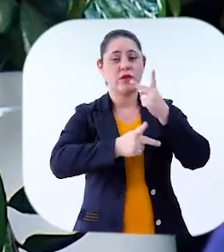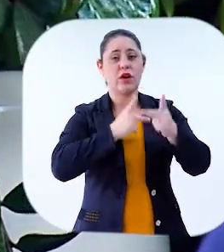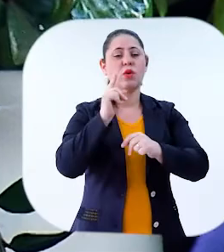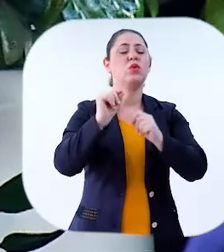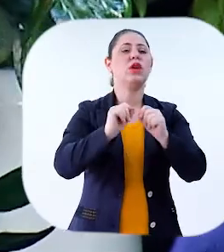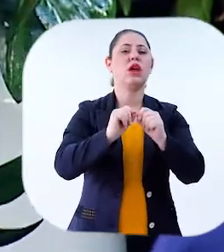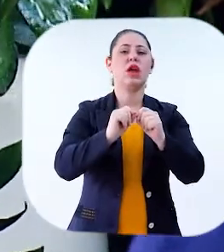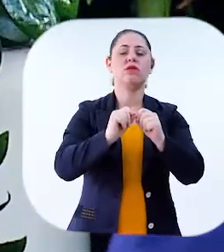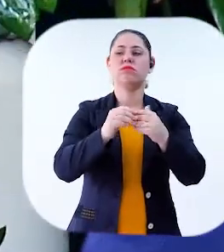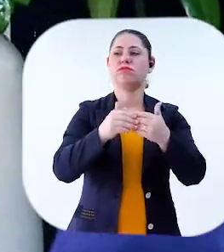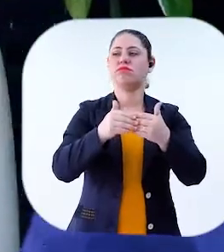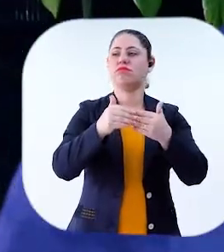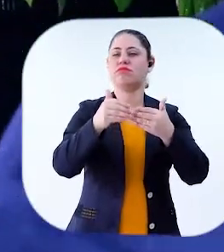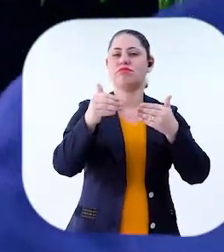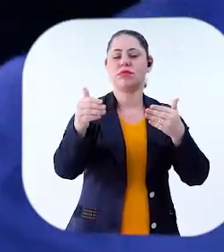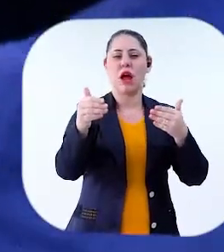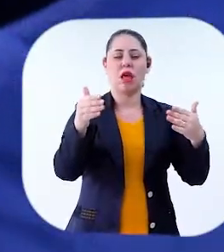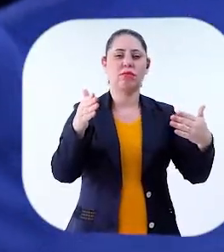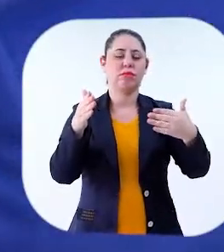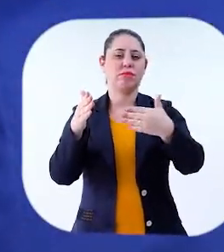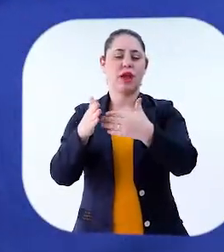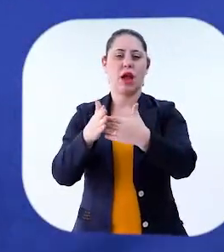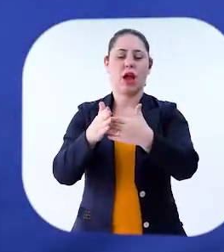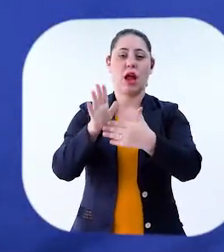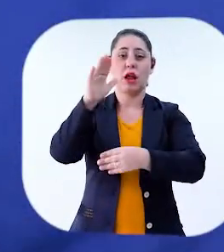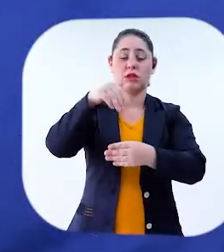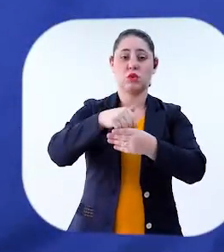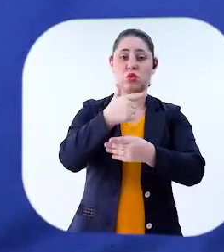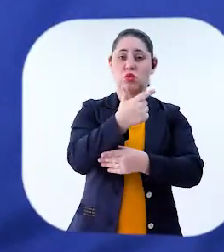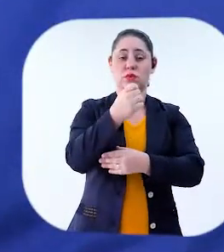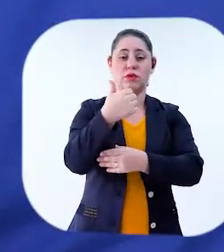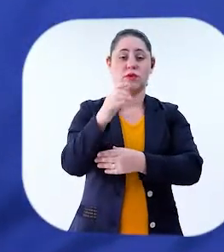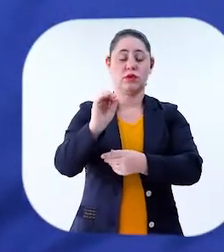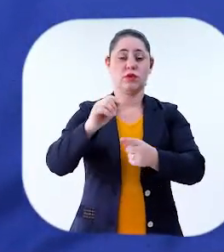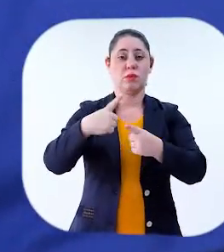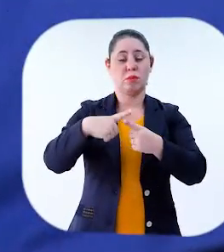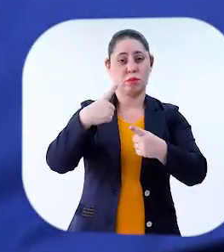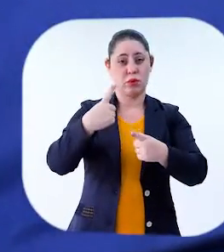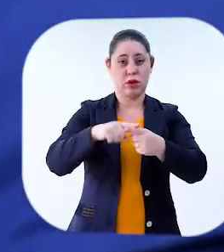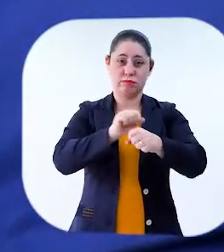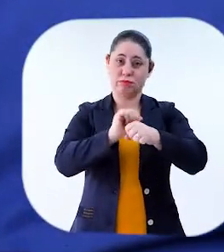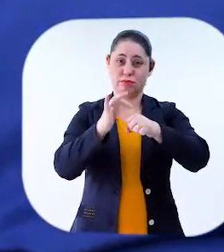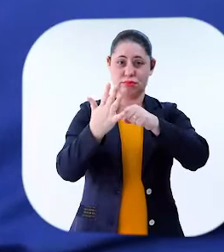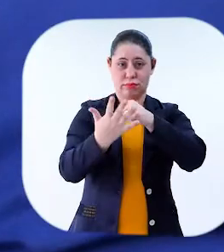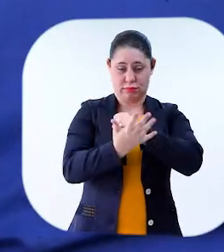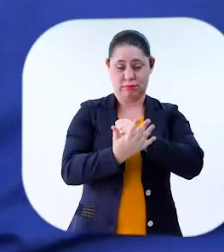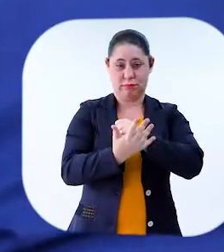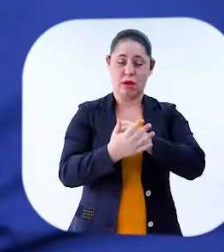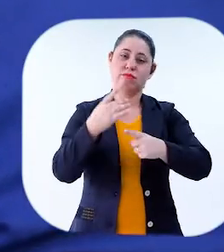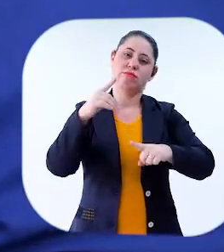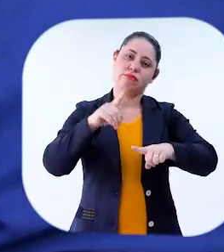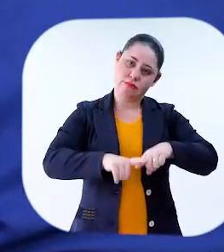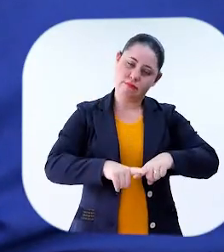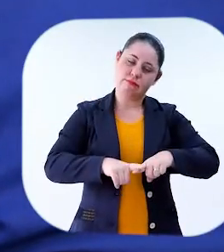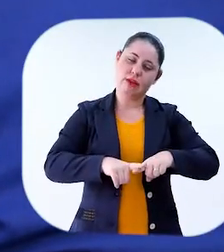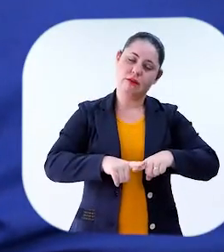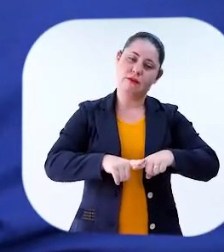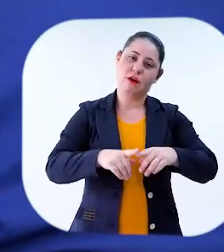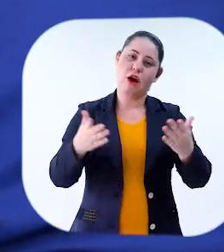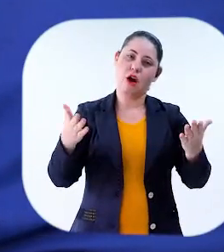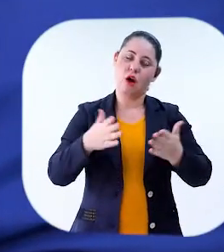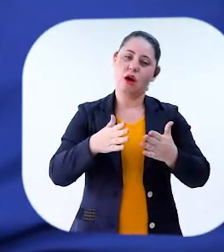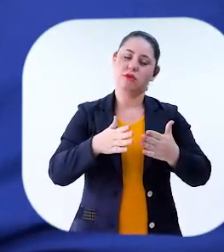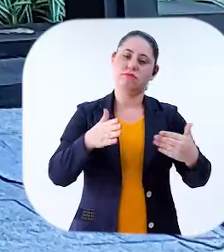falar sobre o adiamento das eleições, as eleições de 2020, que por conta do coronavírus, não poderia ser por outro motivo,